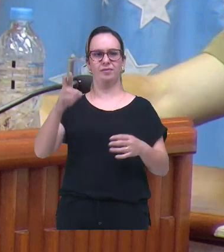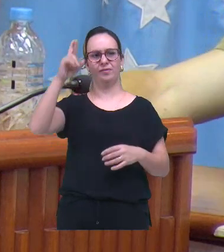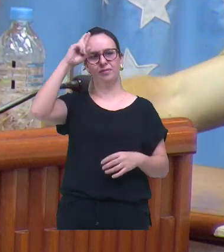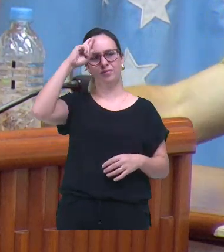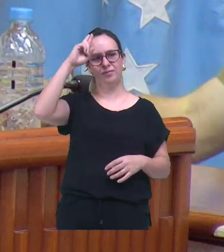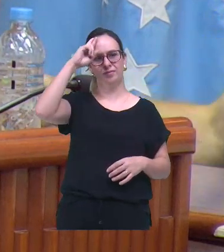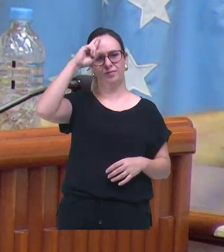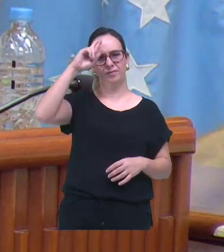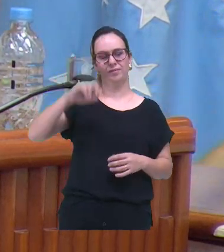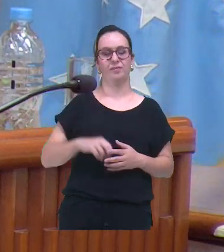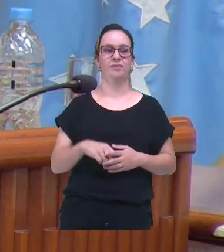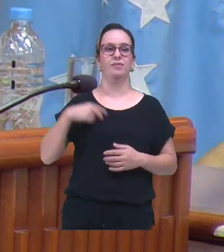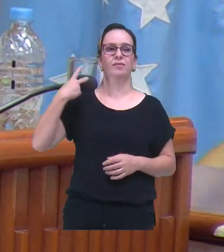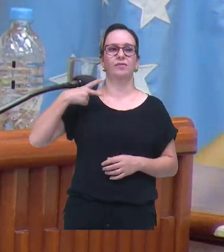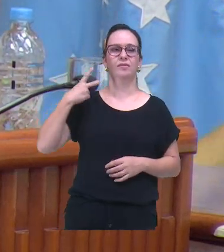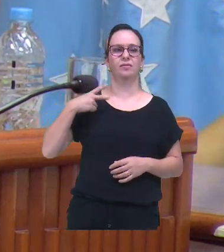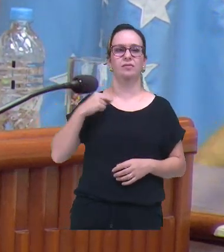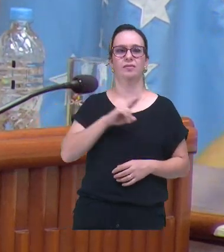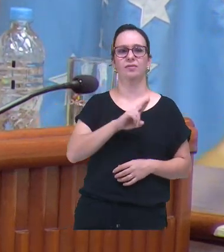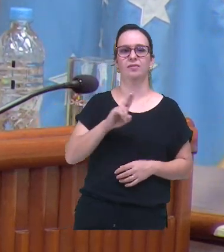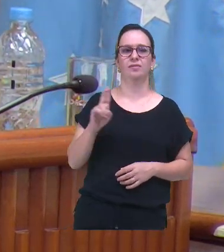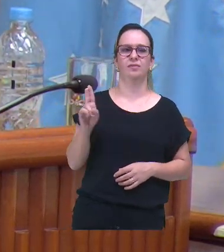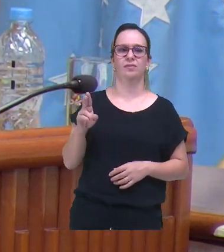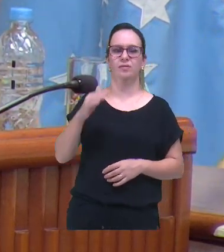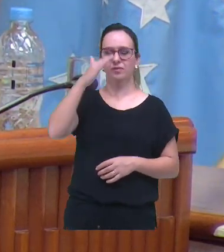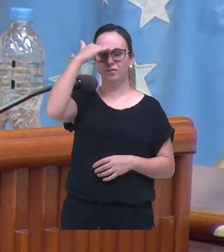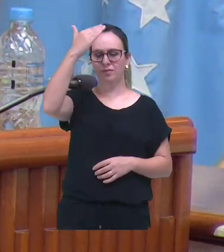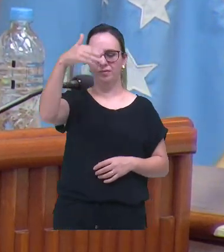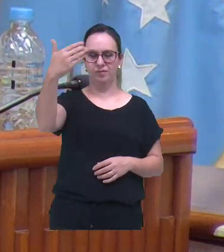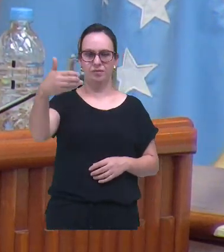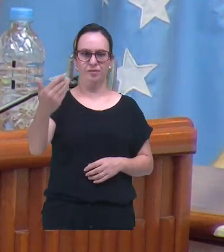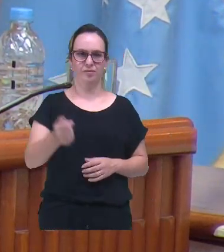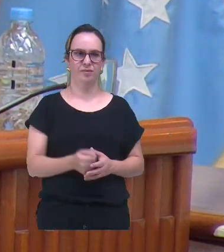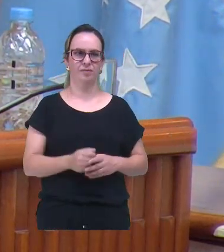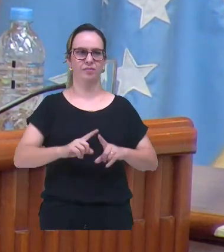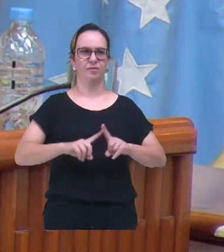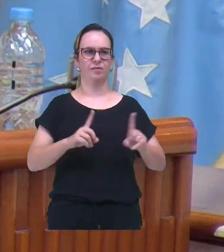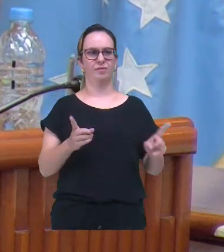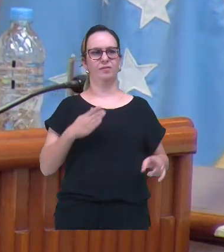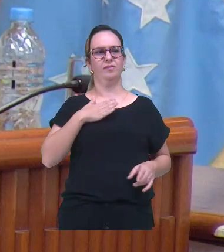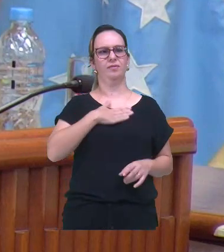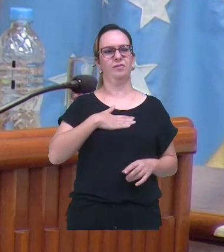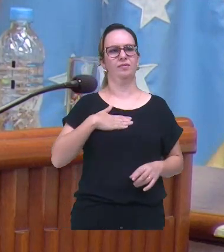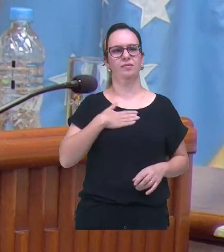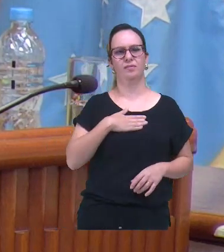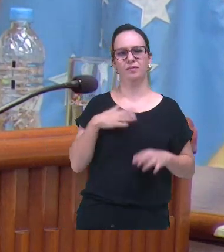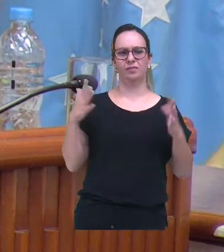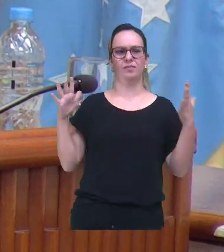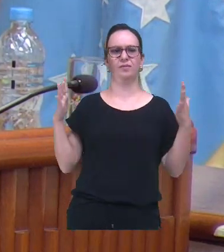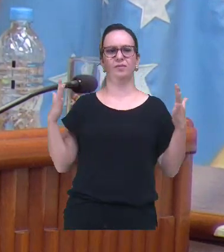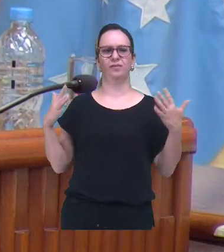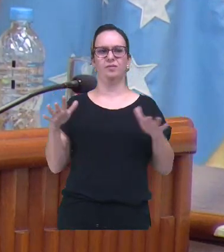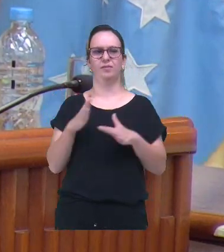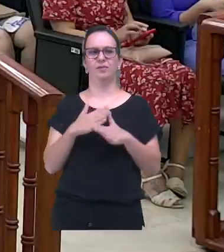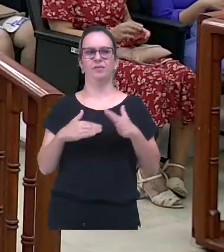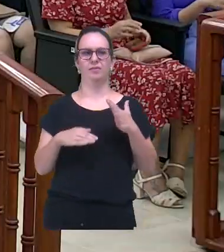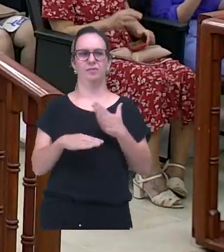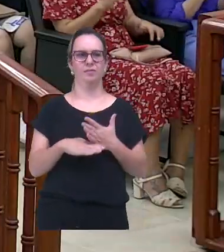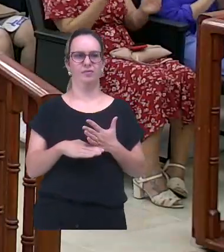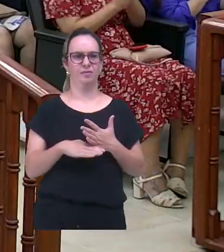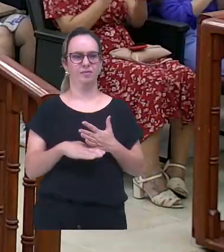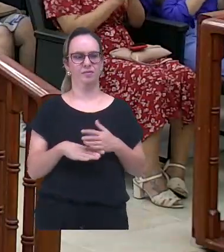os nossos homenageados. Mas eu gostaria de uma salva de palmas a todos eles que serão homenageados nesta noite, neste momento, por